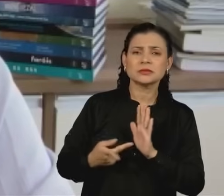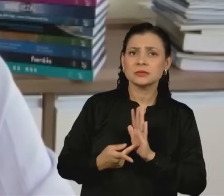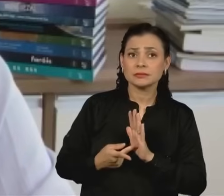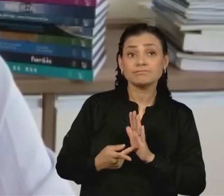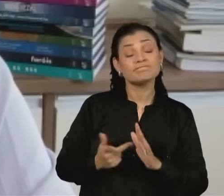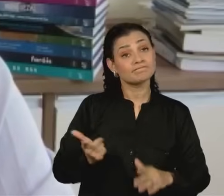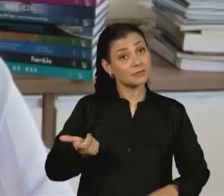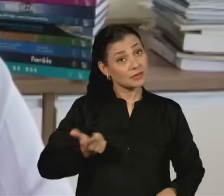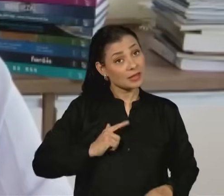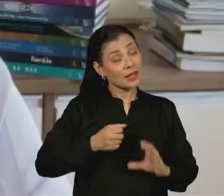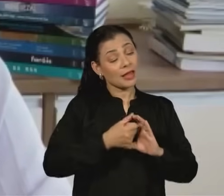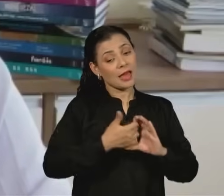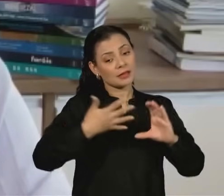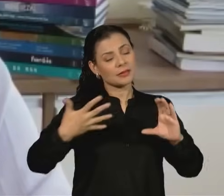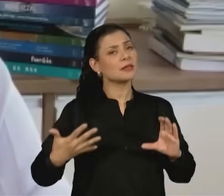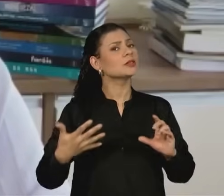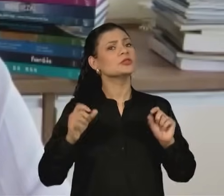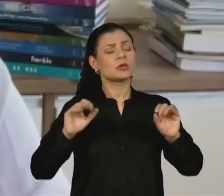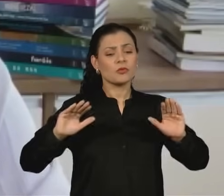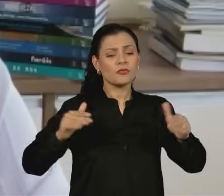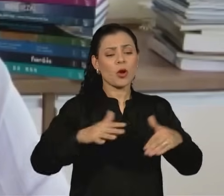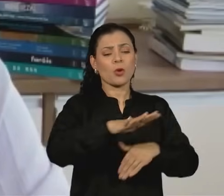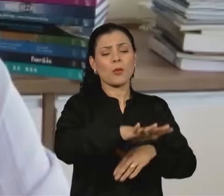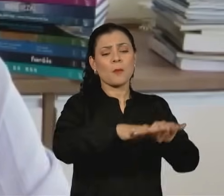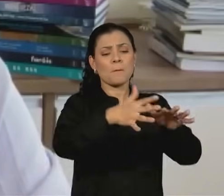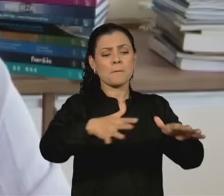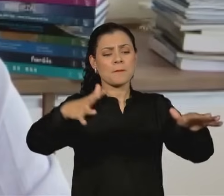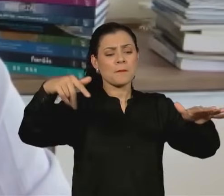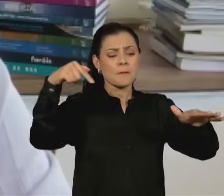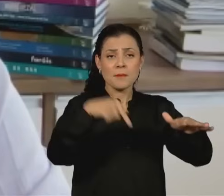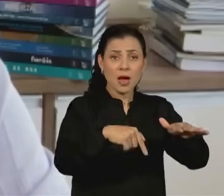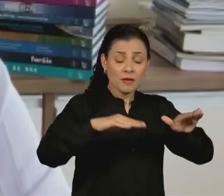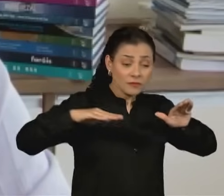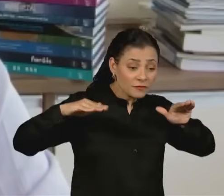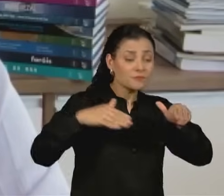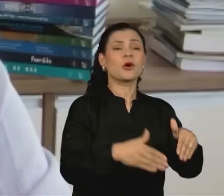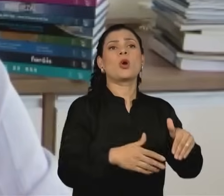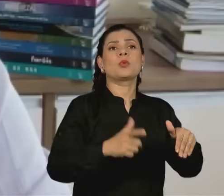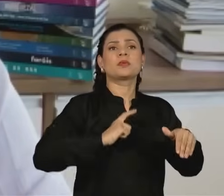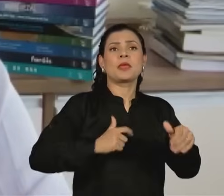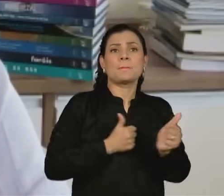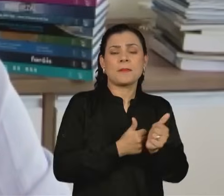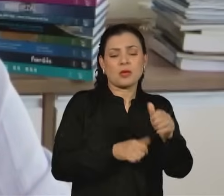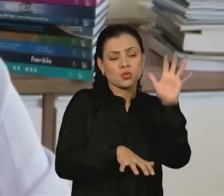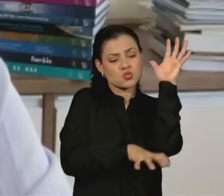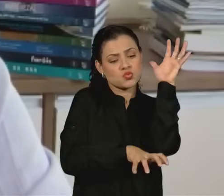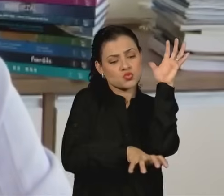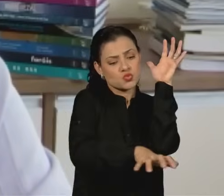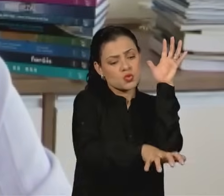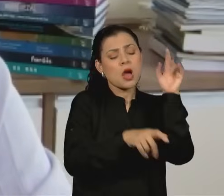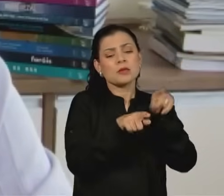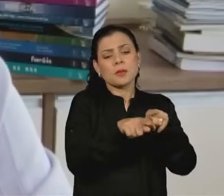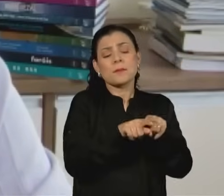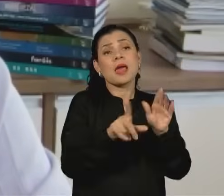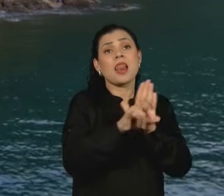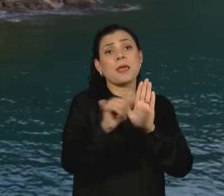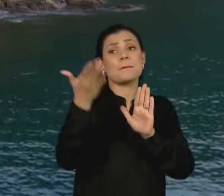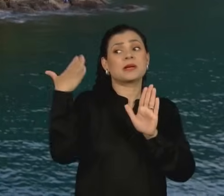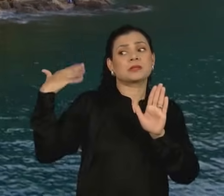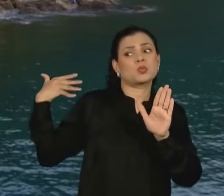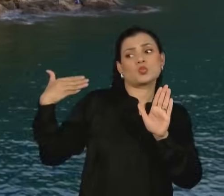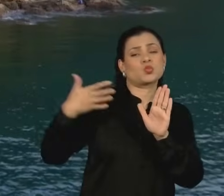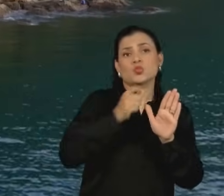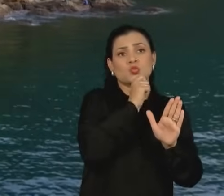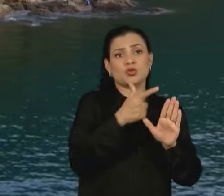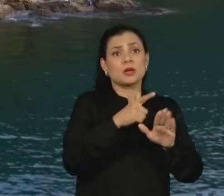uma caracterização desse ambiente e um foco nesse ambiente que a gente não tinha nas legislações anteriores.